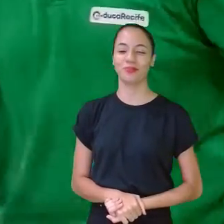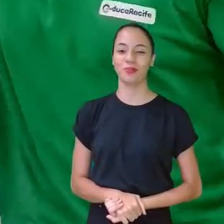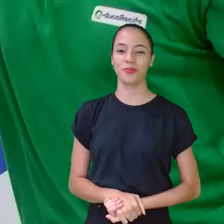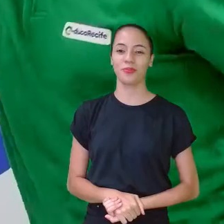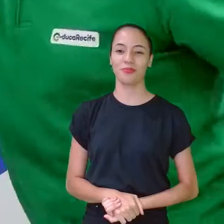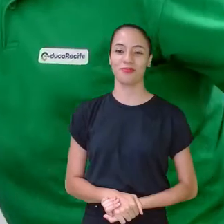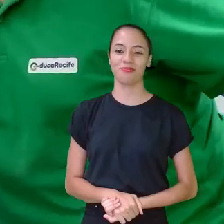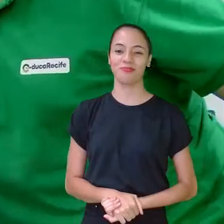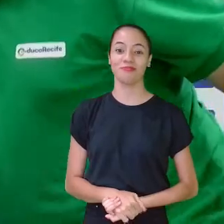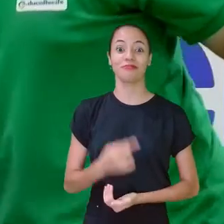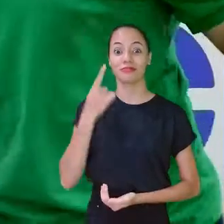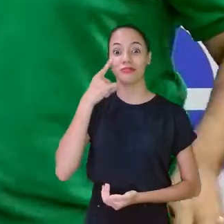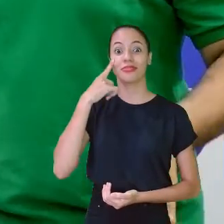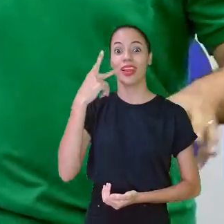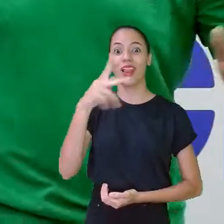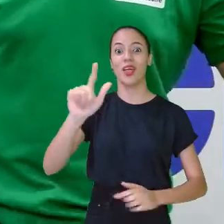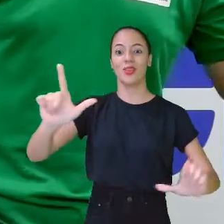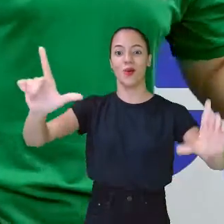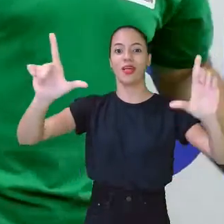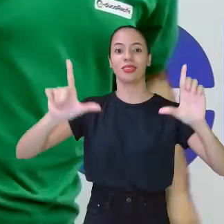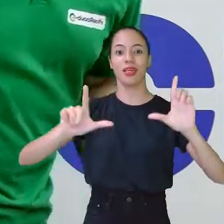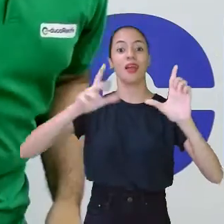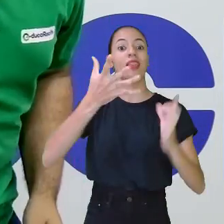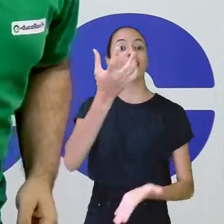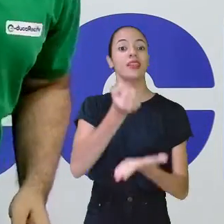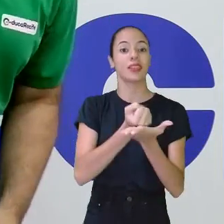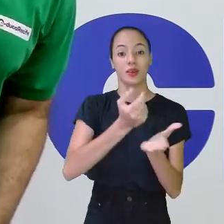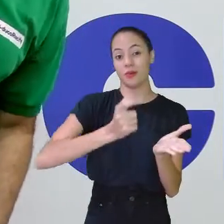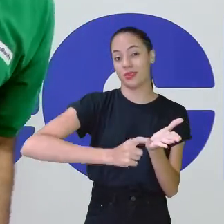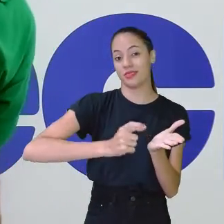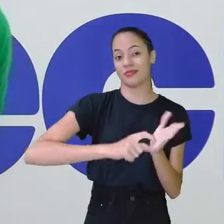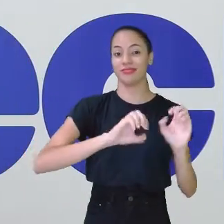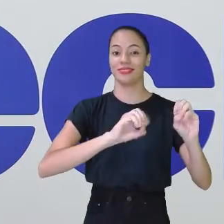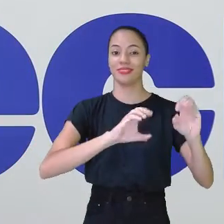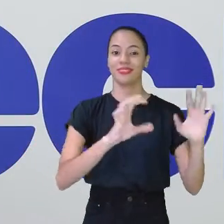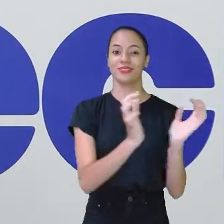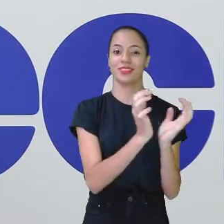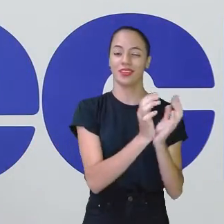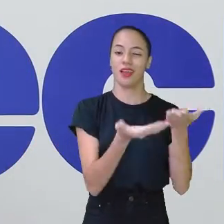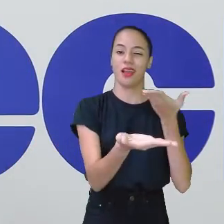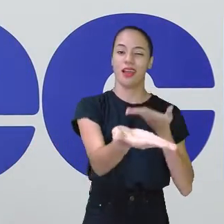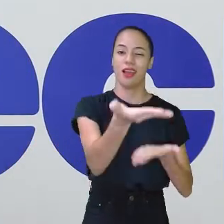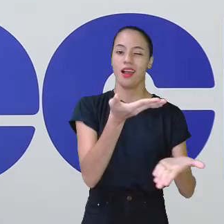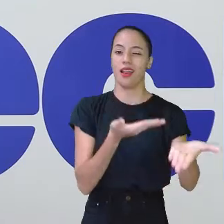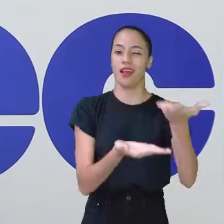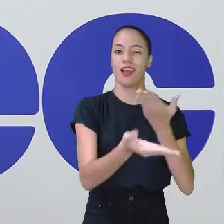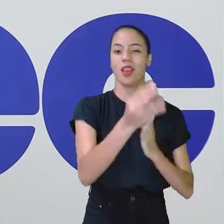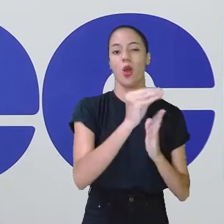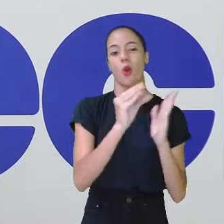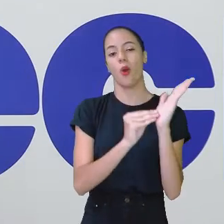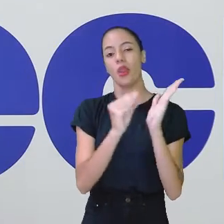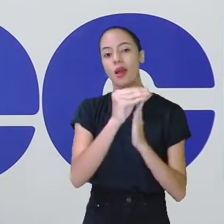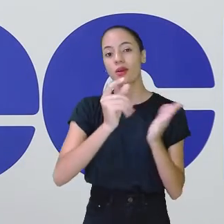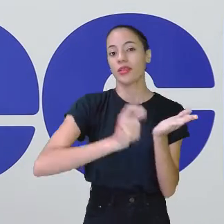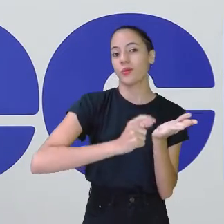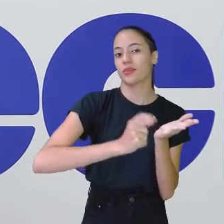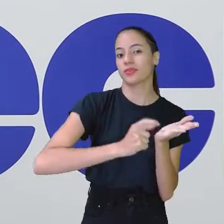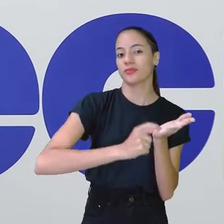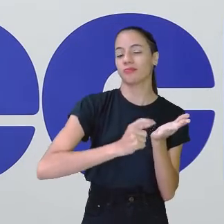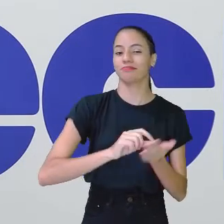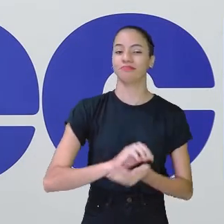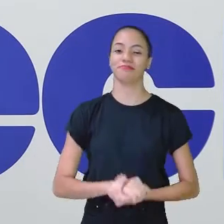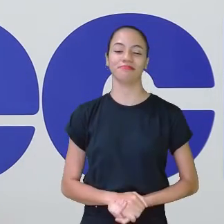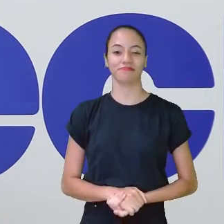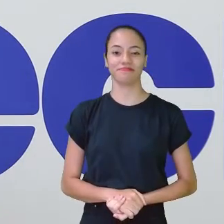Na tua tela aí, para tu baixar o Educa Recife, interagir com o nosso conteúdo, aplicativo.